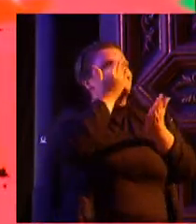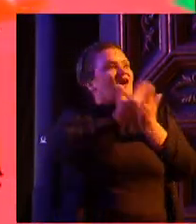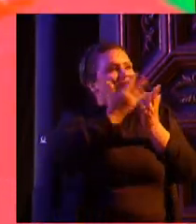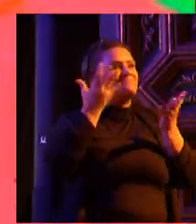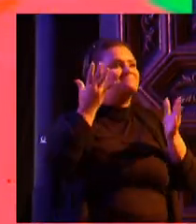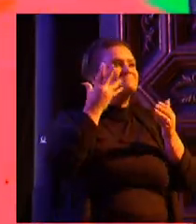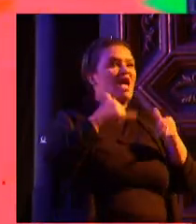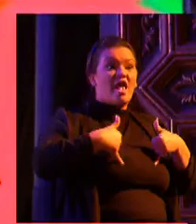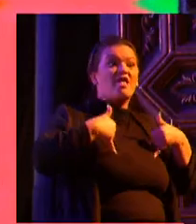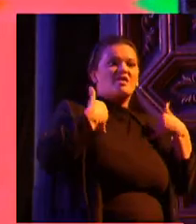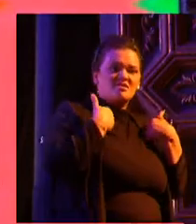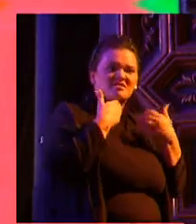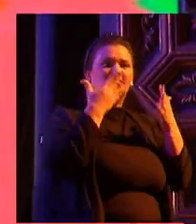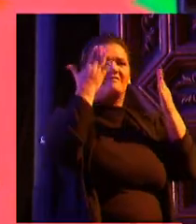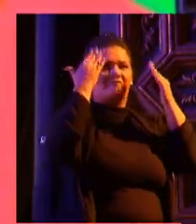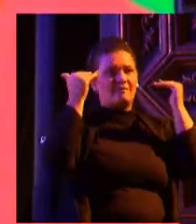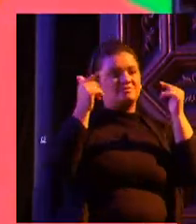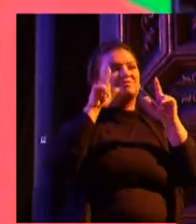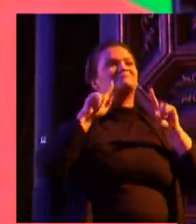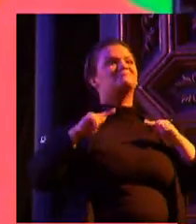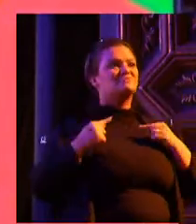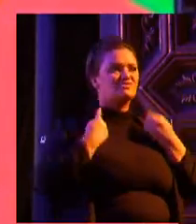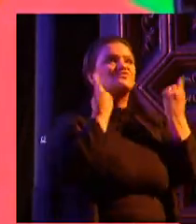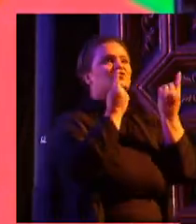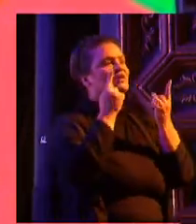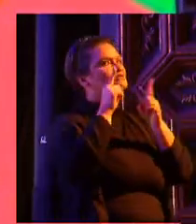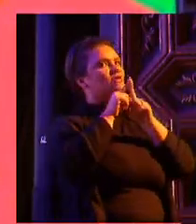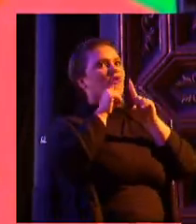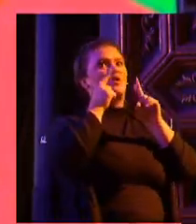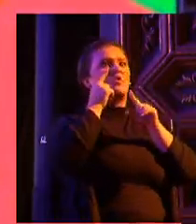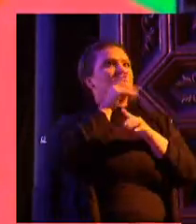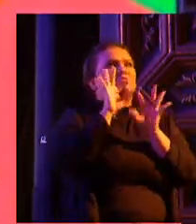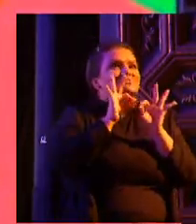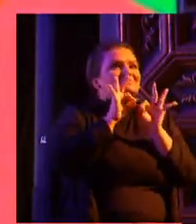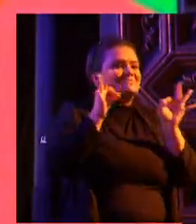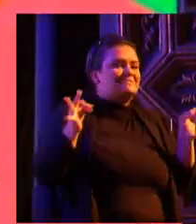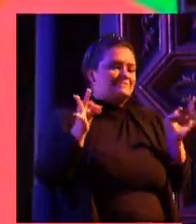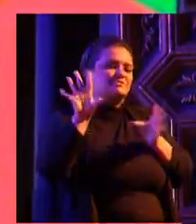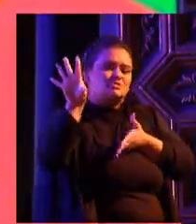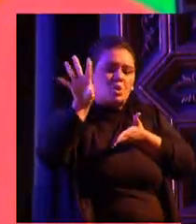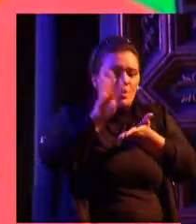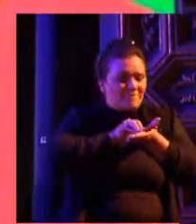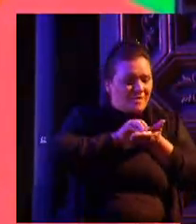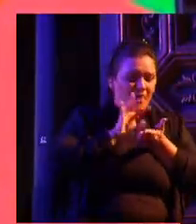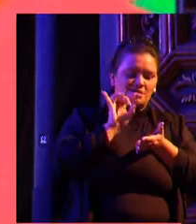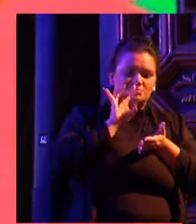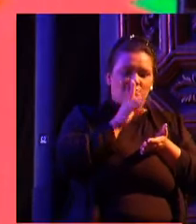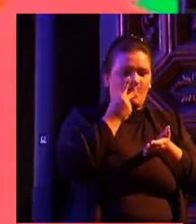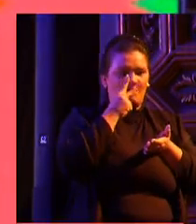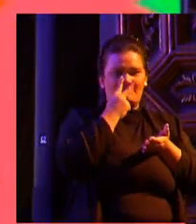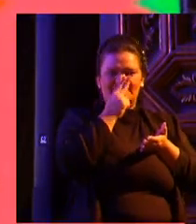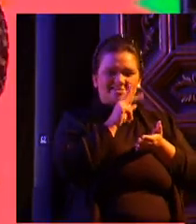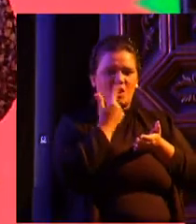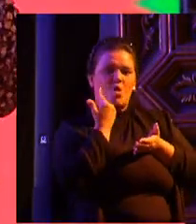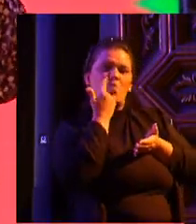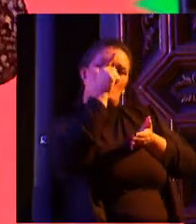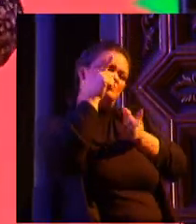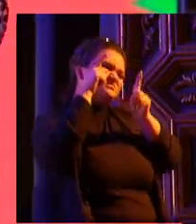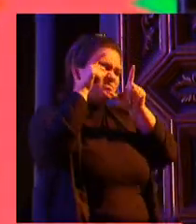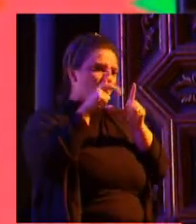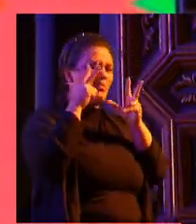rica, generosa, é um desafio real. Não dava para a gente simplesmente copiar ou replicar a